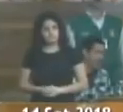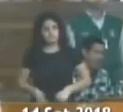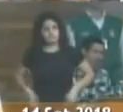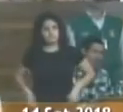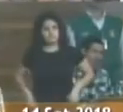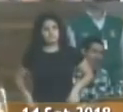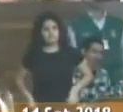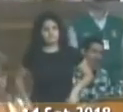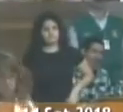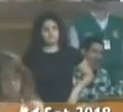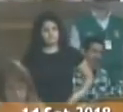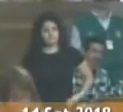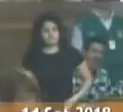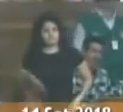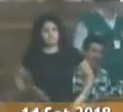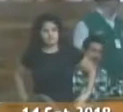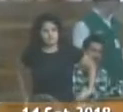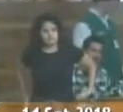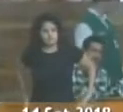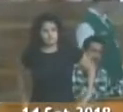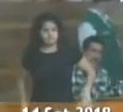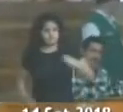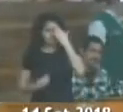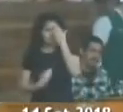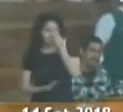Obrigado. Obrigado.